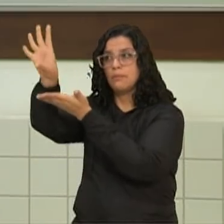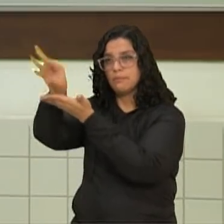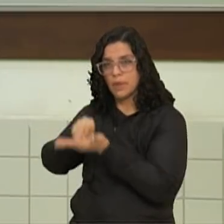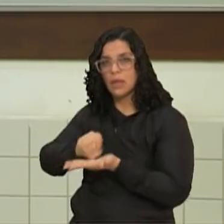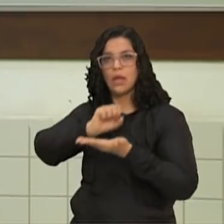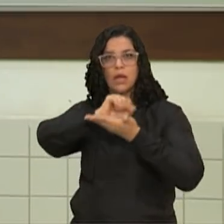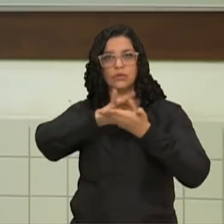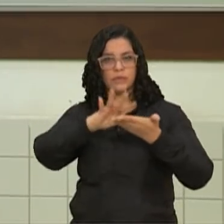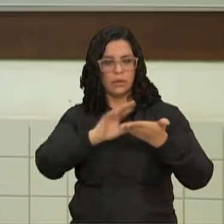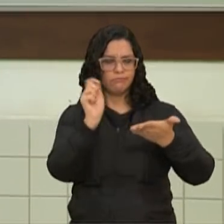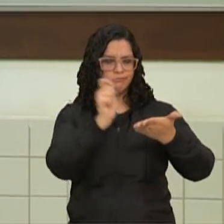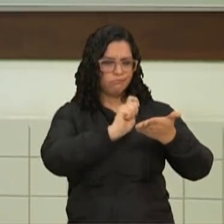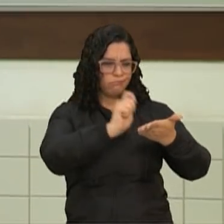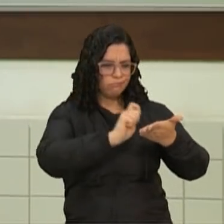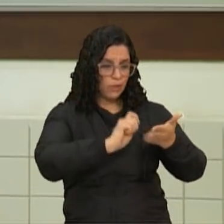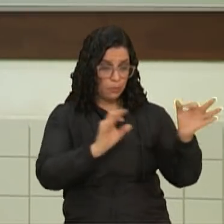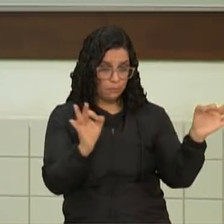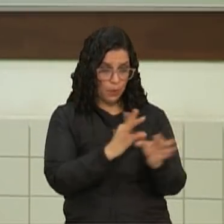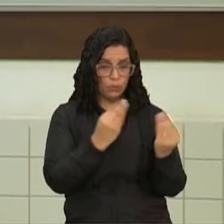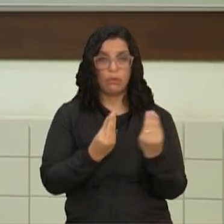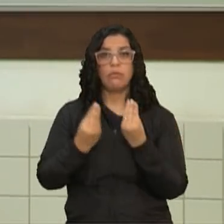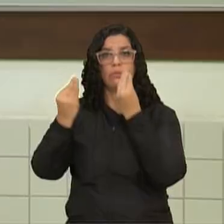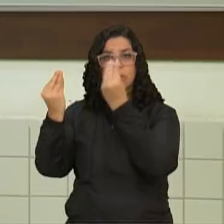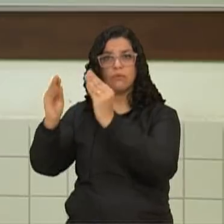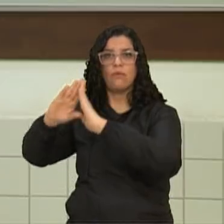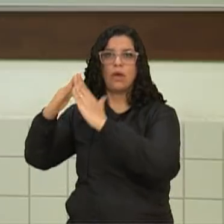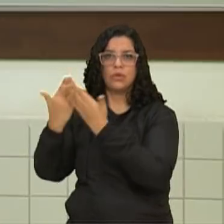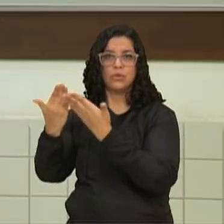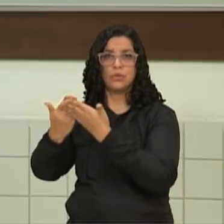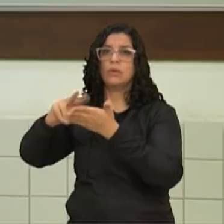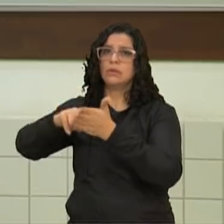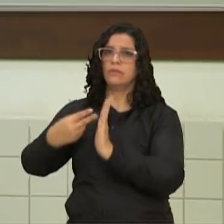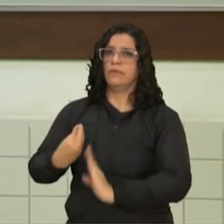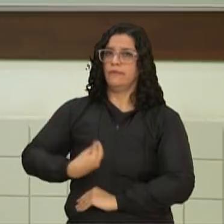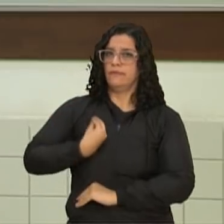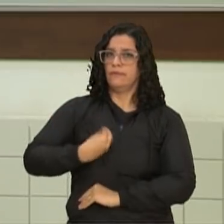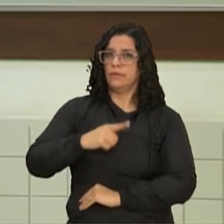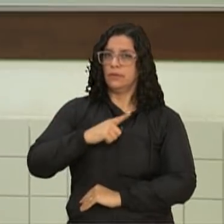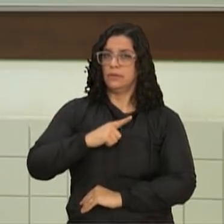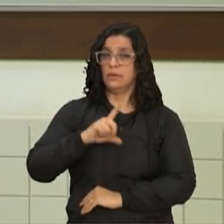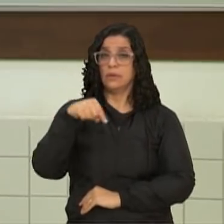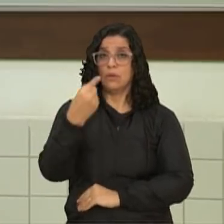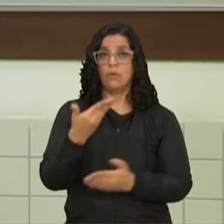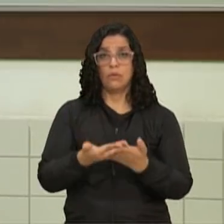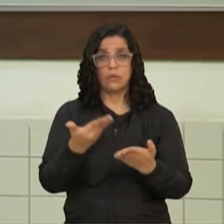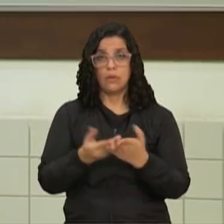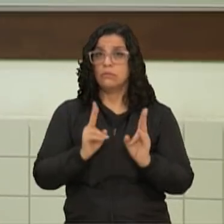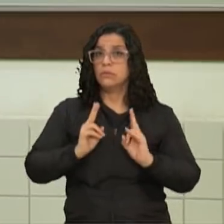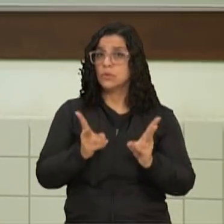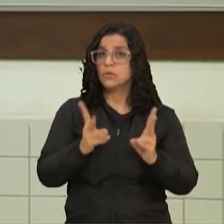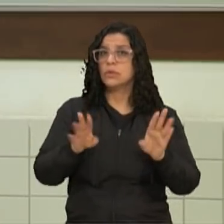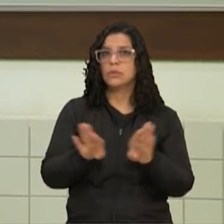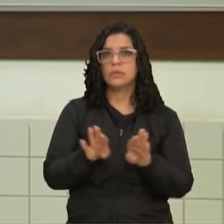e depois devolver ela para validar a sua presença, pessoal. Na próxima aula, nós